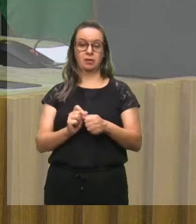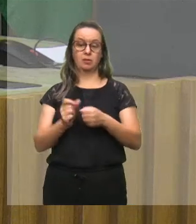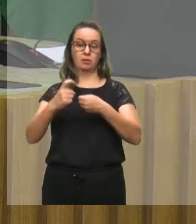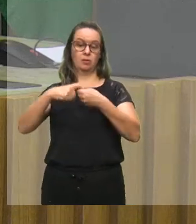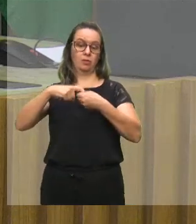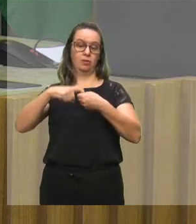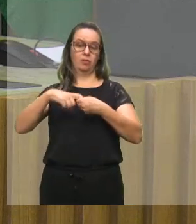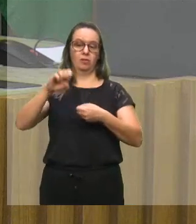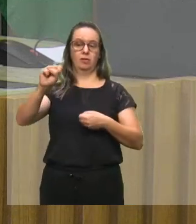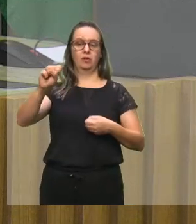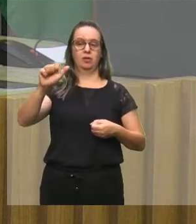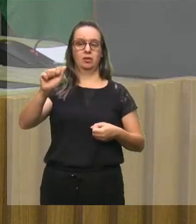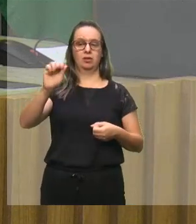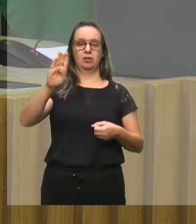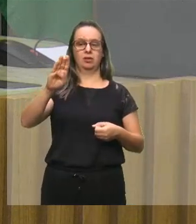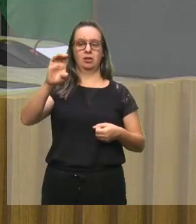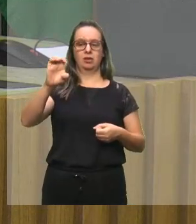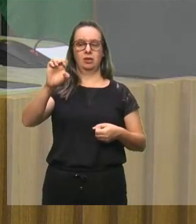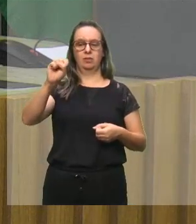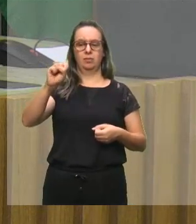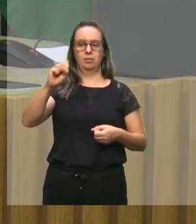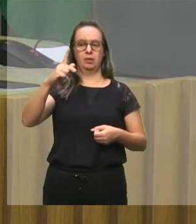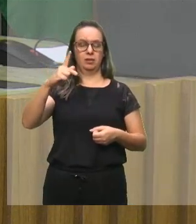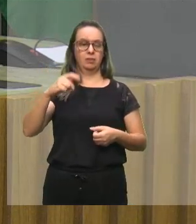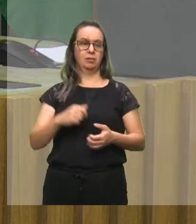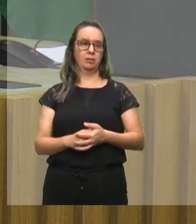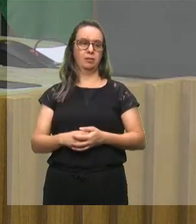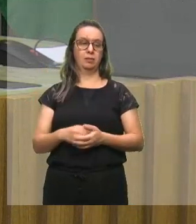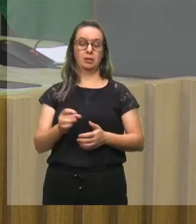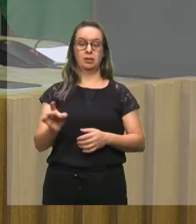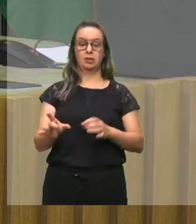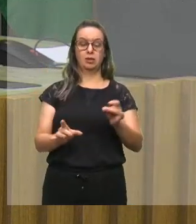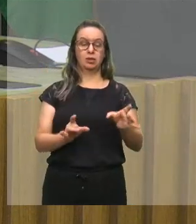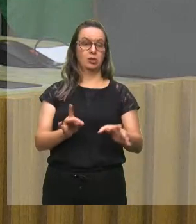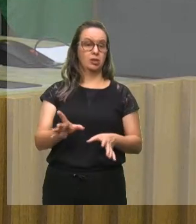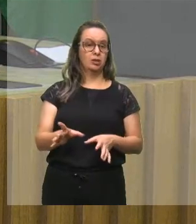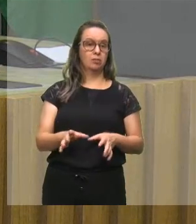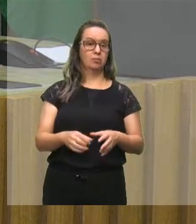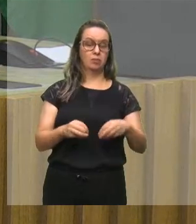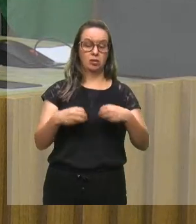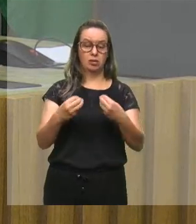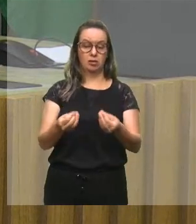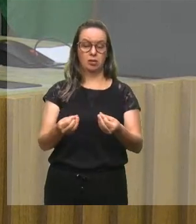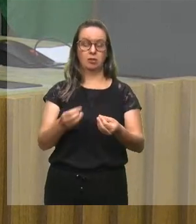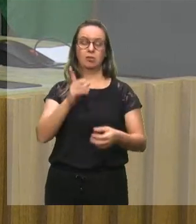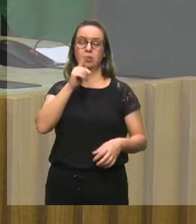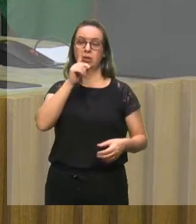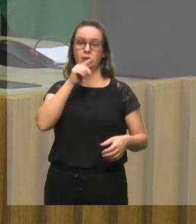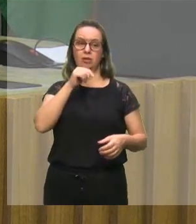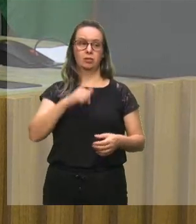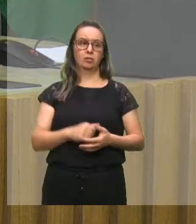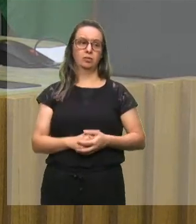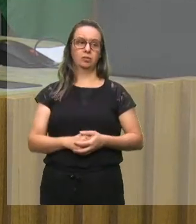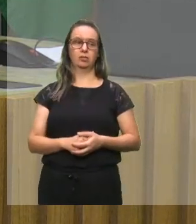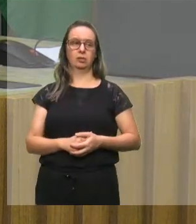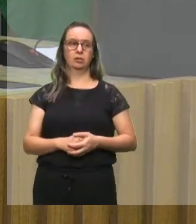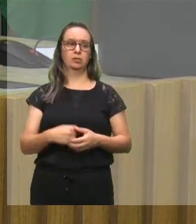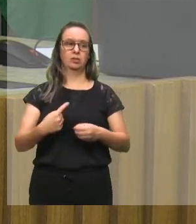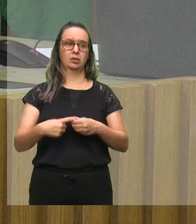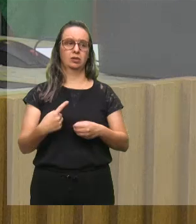distribuído água na cidade, para deixar pontos de água para que as pessoas, não só as pessoas em situação de rua, mas nós mesmos,